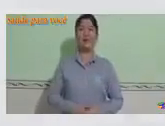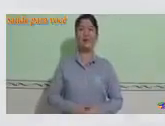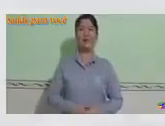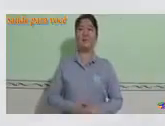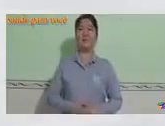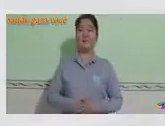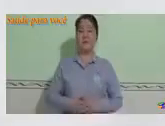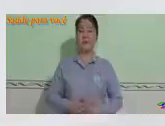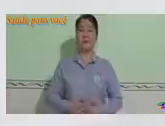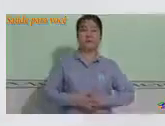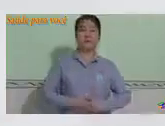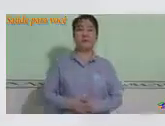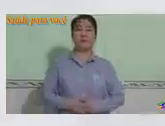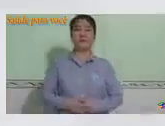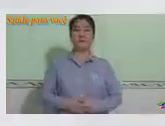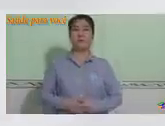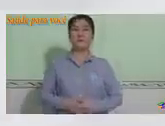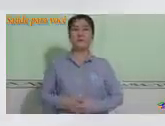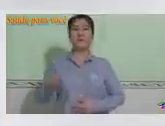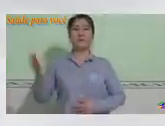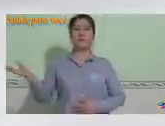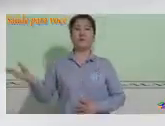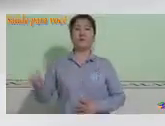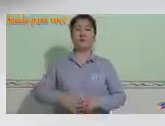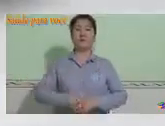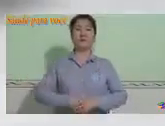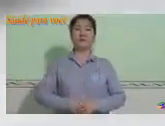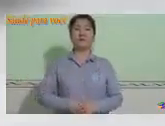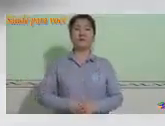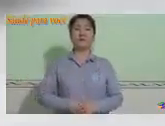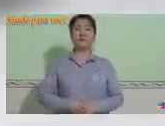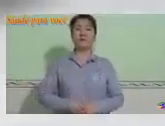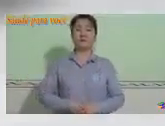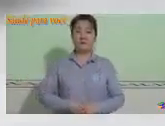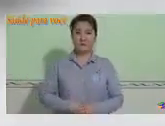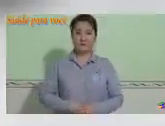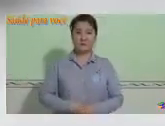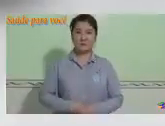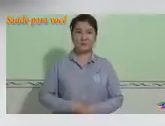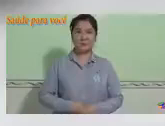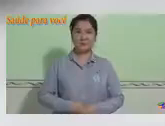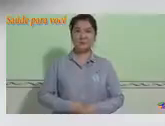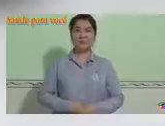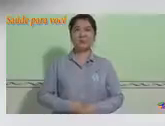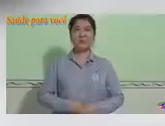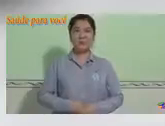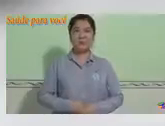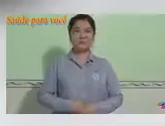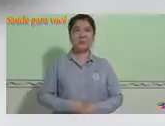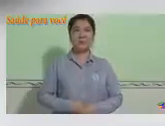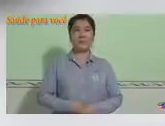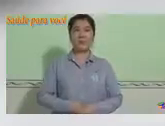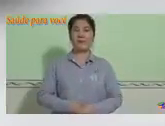CONFIRAINDA 8 dicas para ganhar massa muscular mais rápido. 5 é XERC e acento agudo